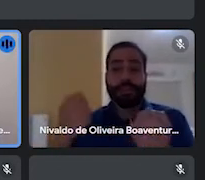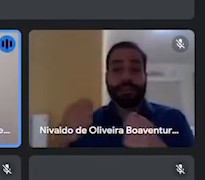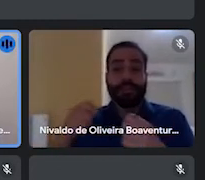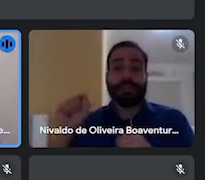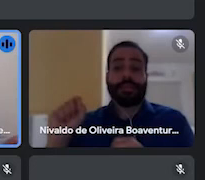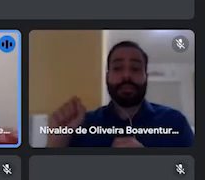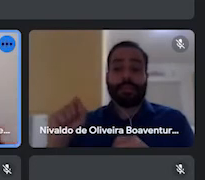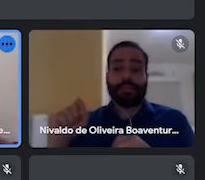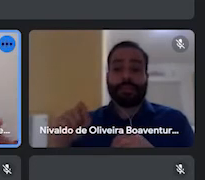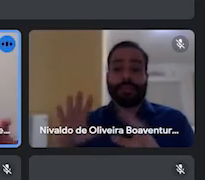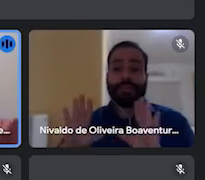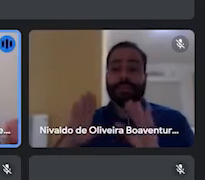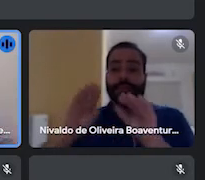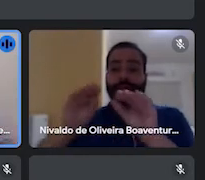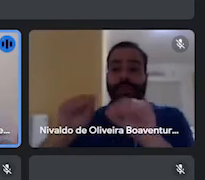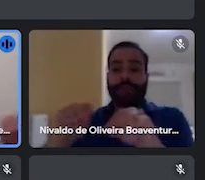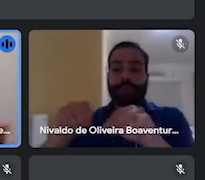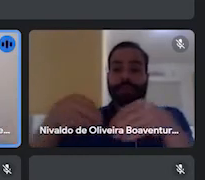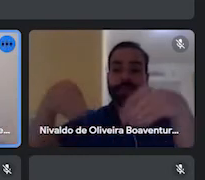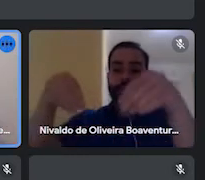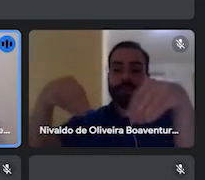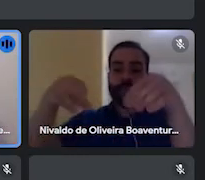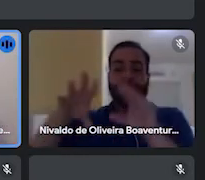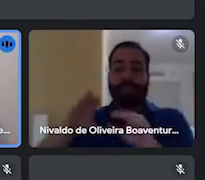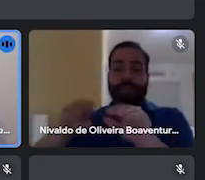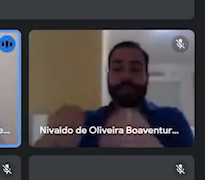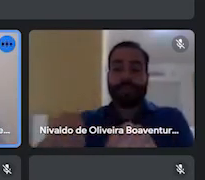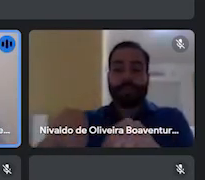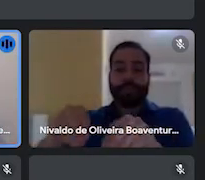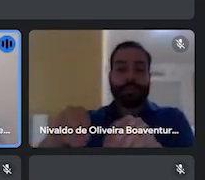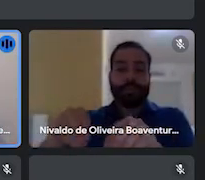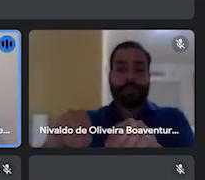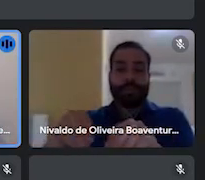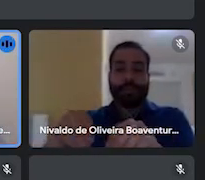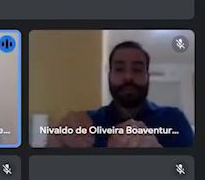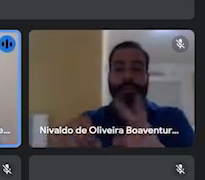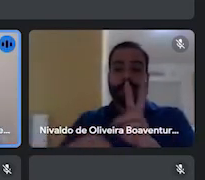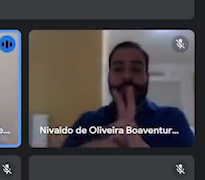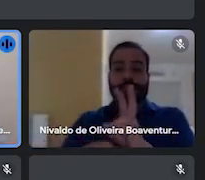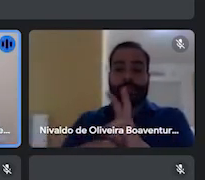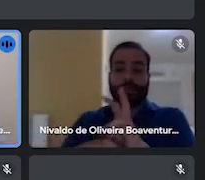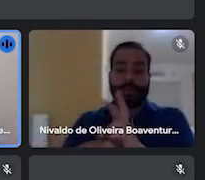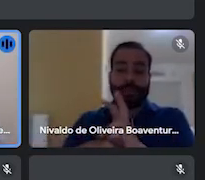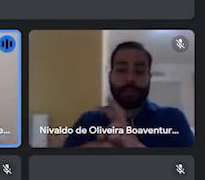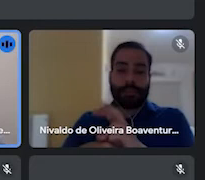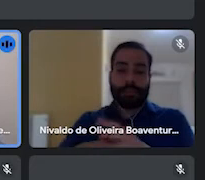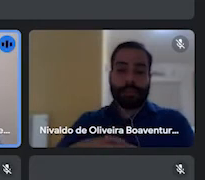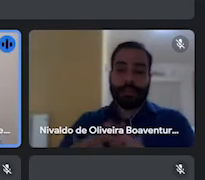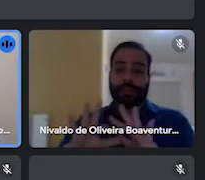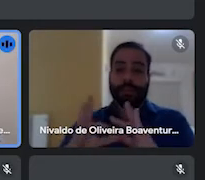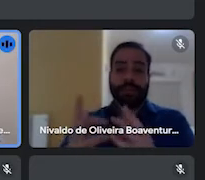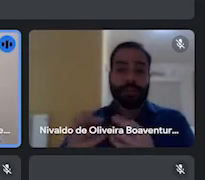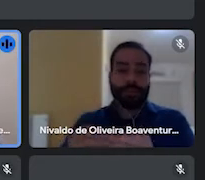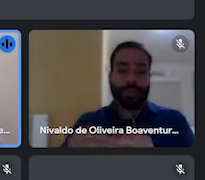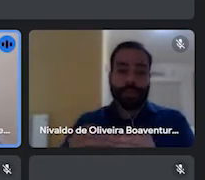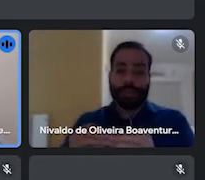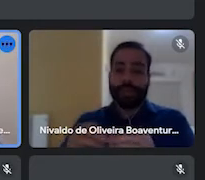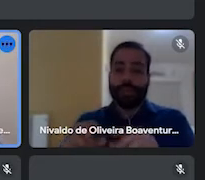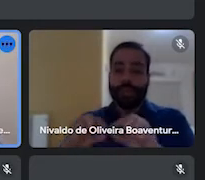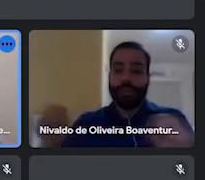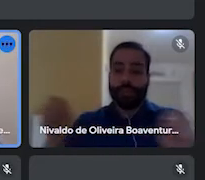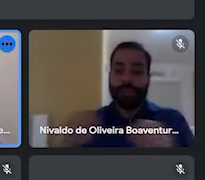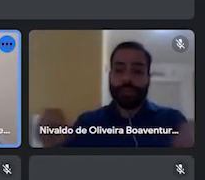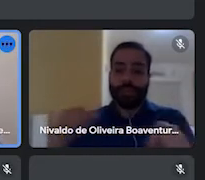um lençol nas fases e protegendo todos aqueles elementos que estão